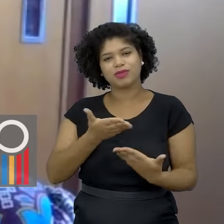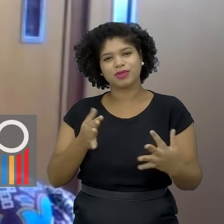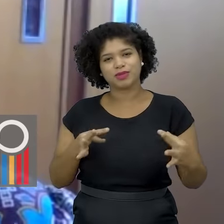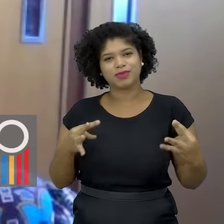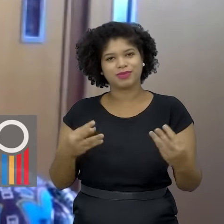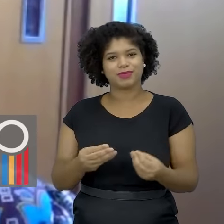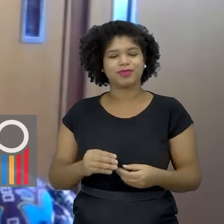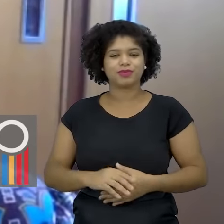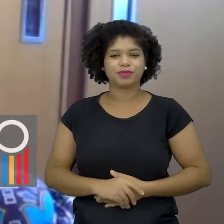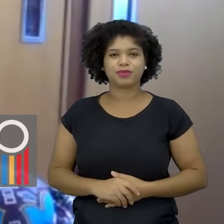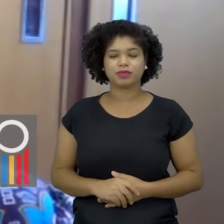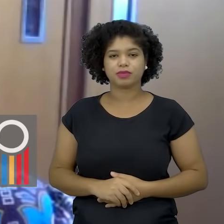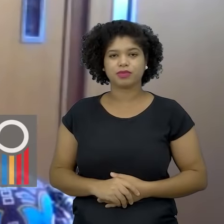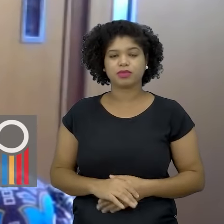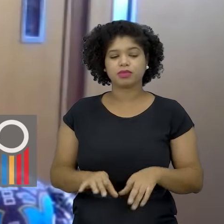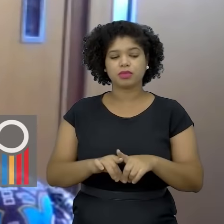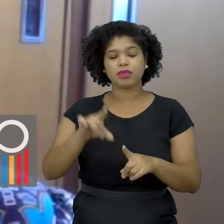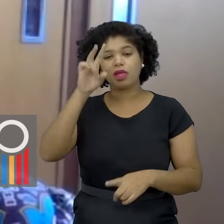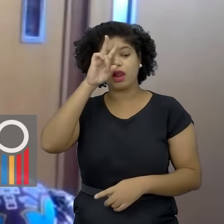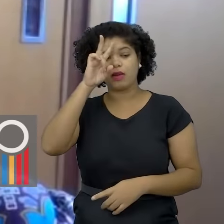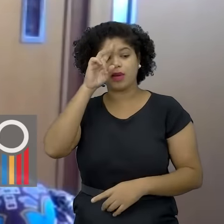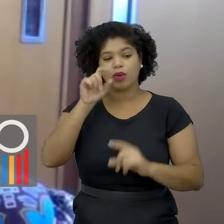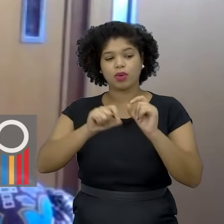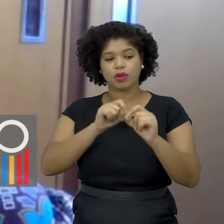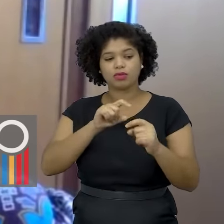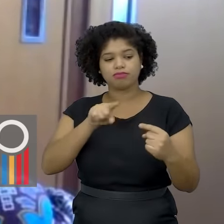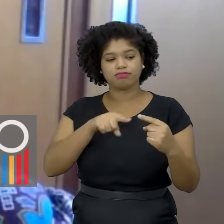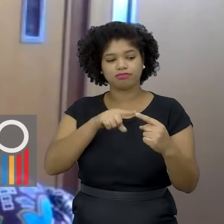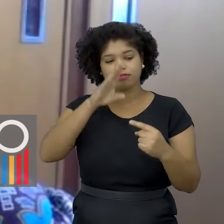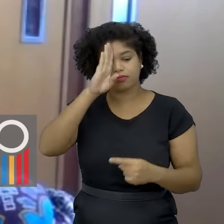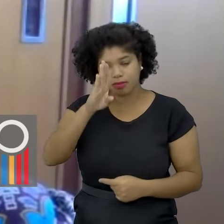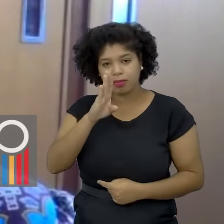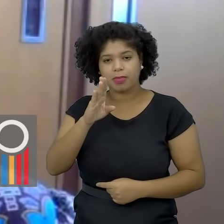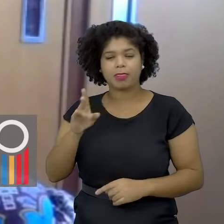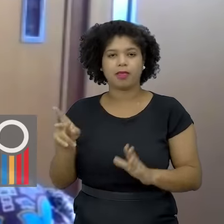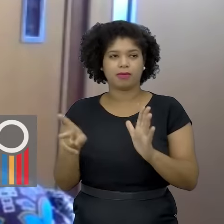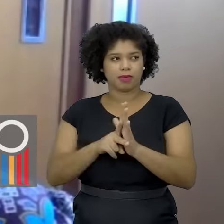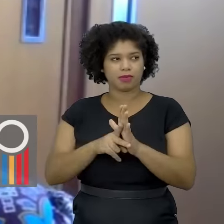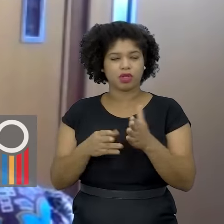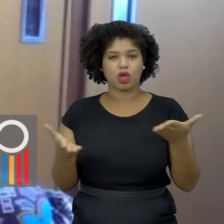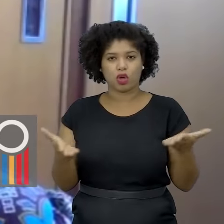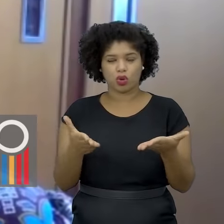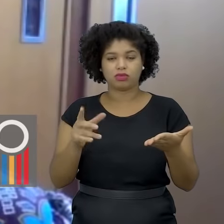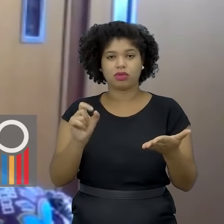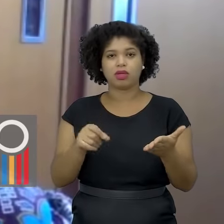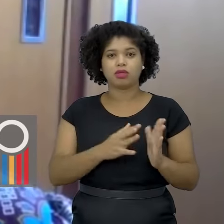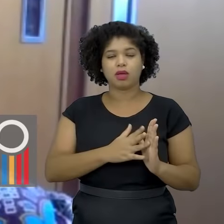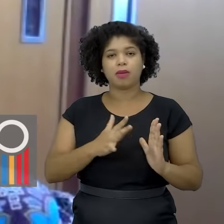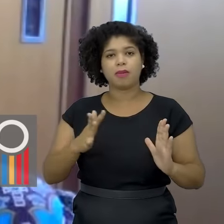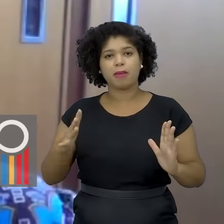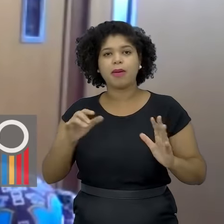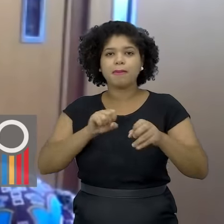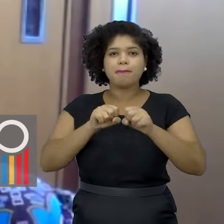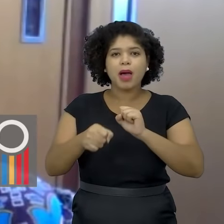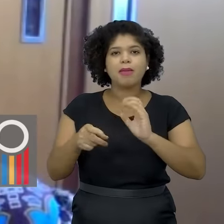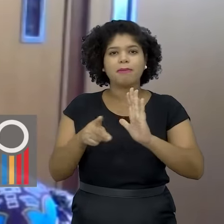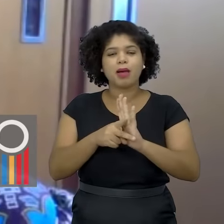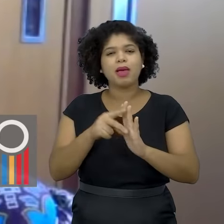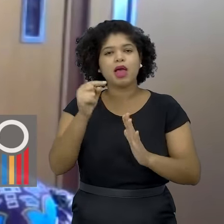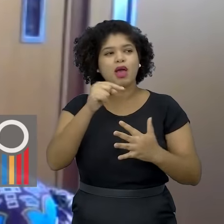todos vocês. E lembrando, gente, que o maior objetivo desse programa de formação aqui